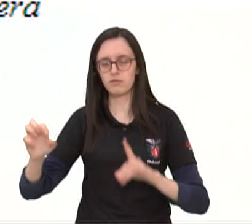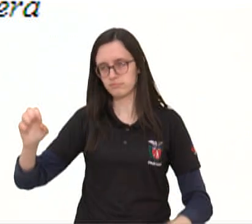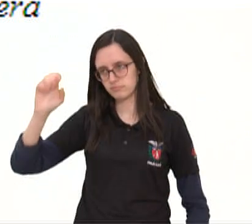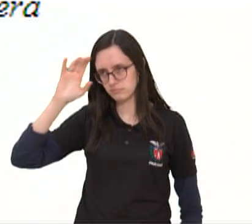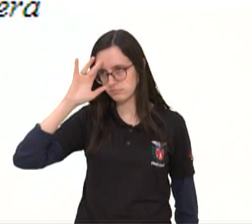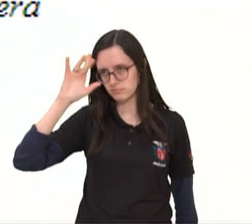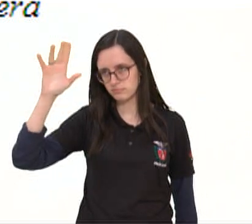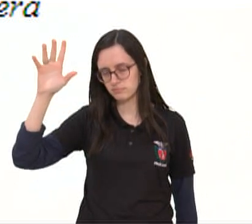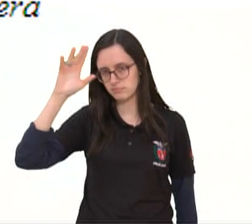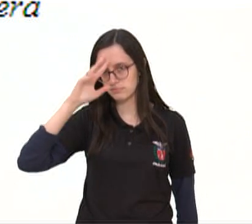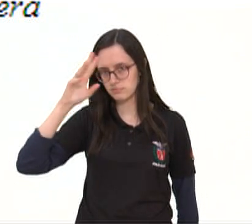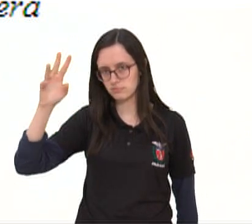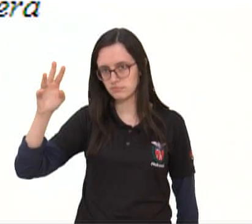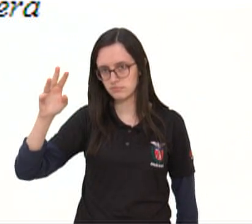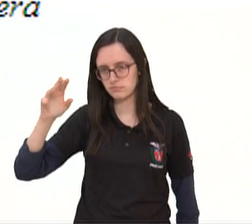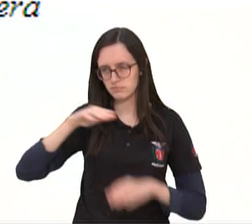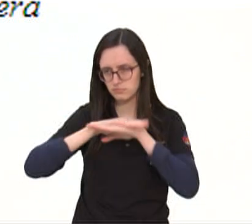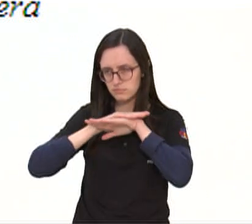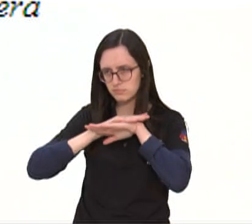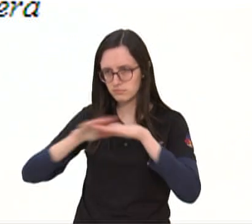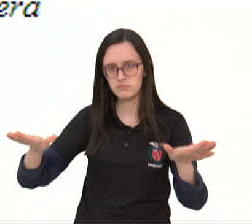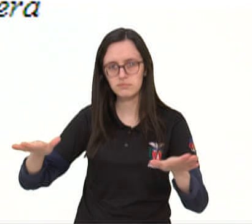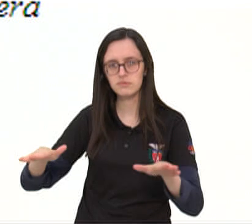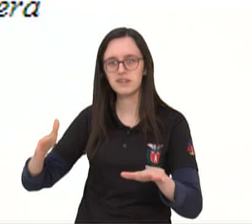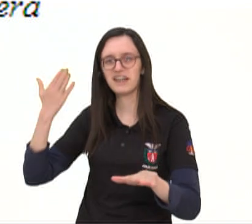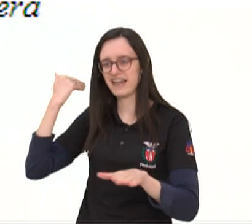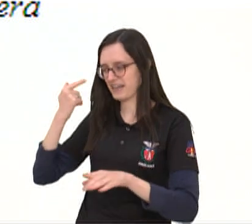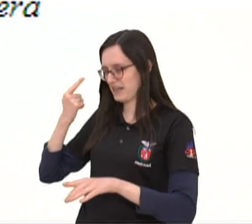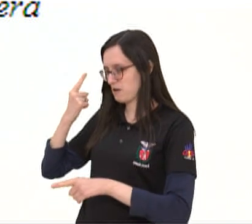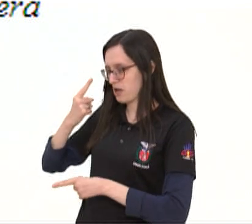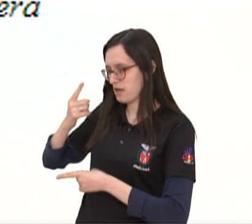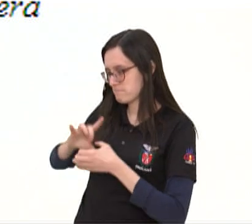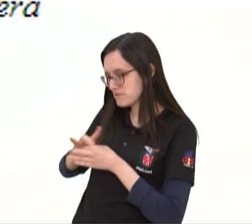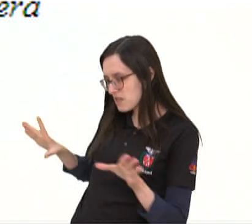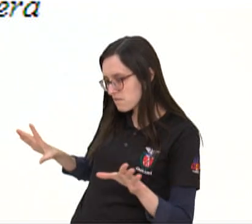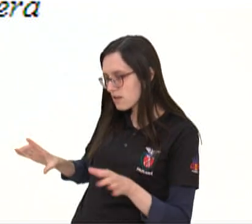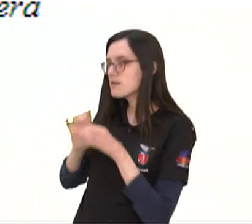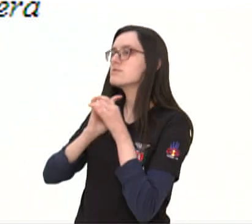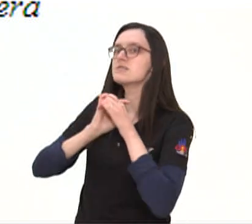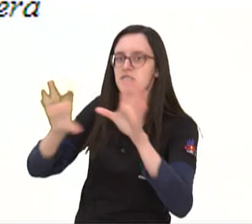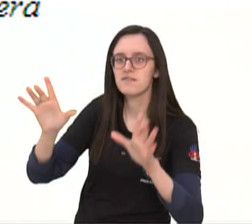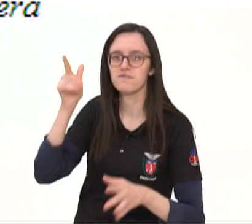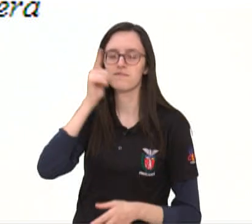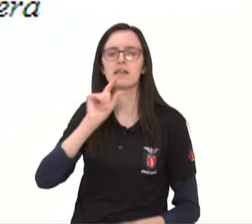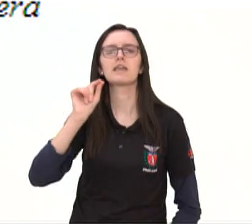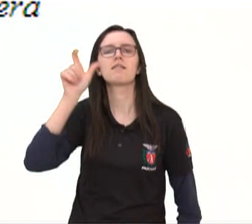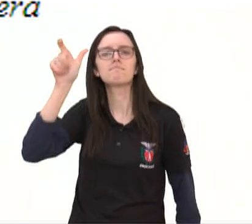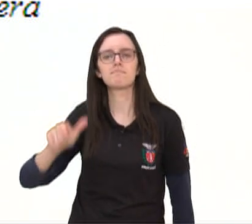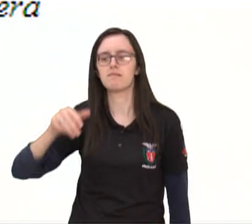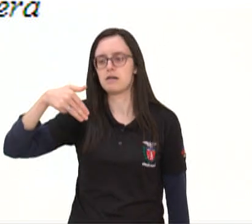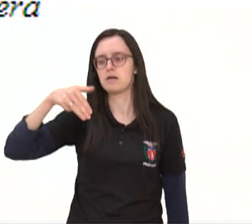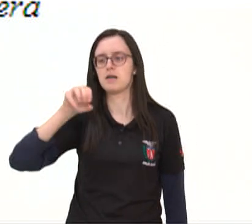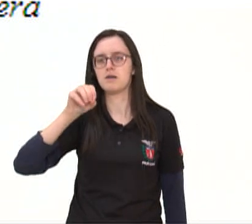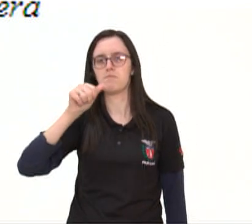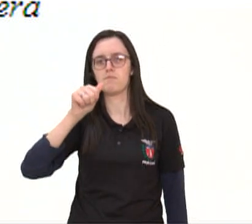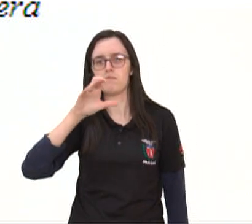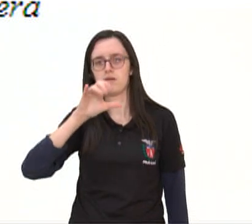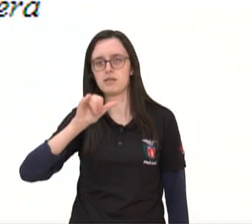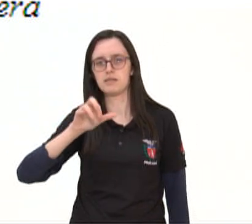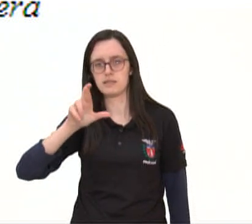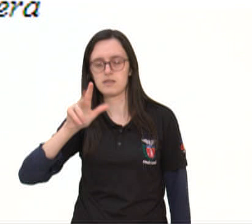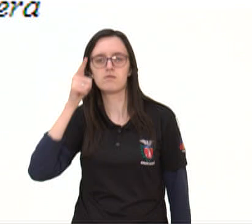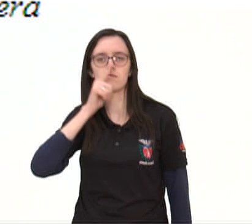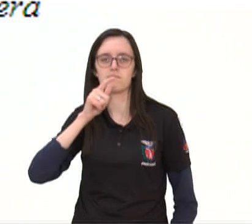imaginário, abolindo a abolição. Quem escreveu foi o Moacir Scliar. Promotora vê quadro de